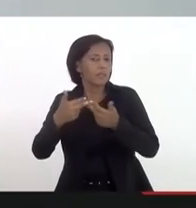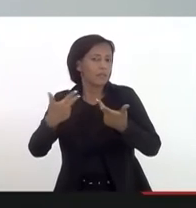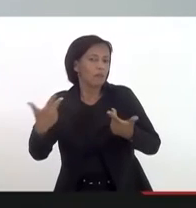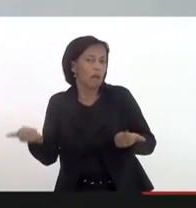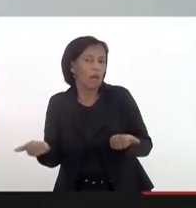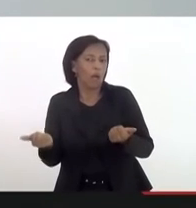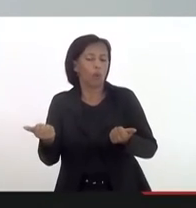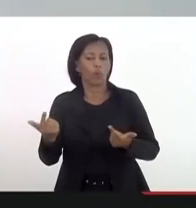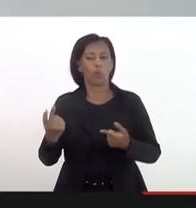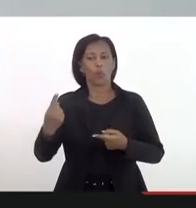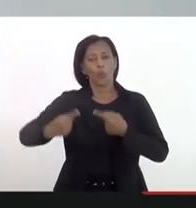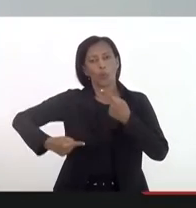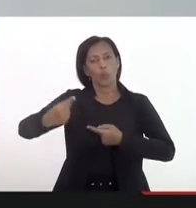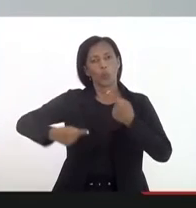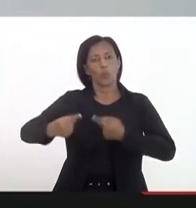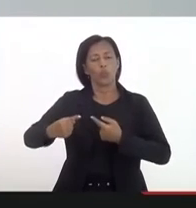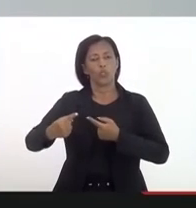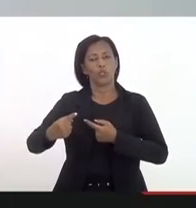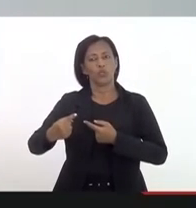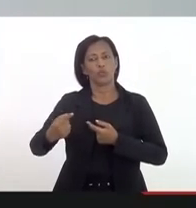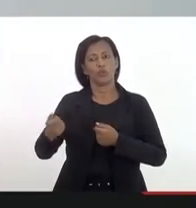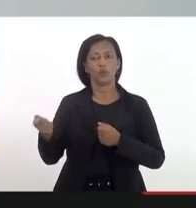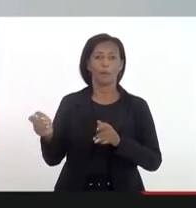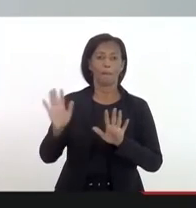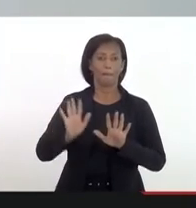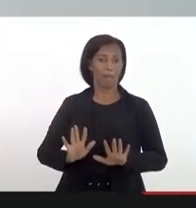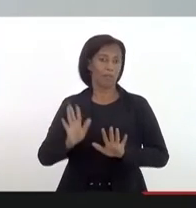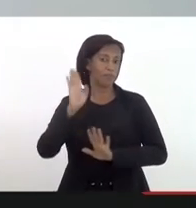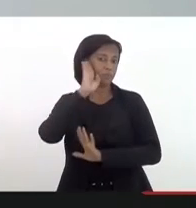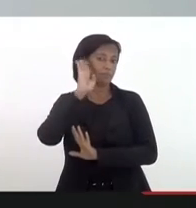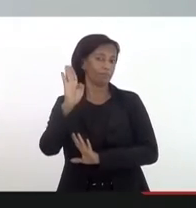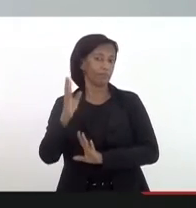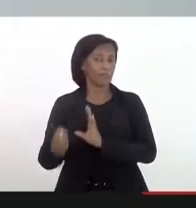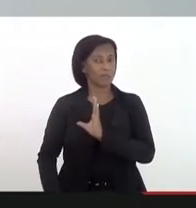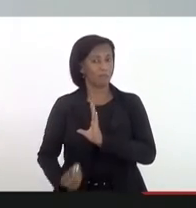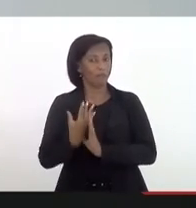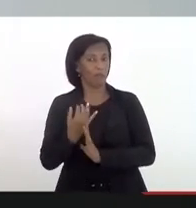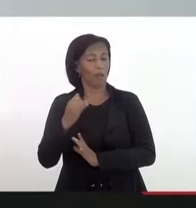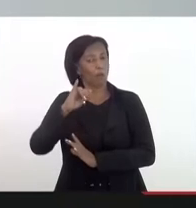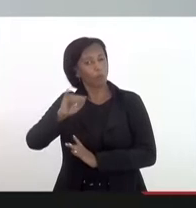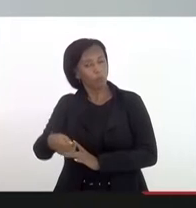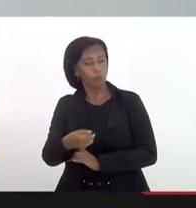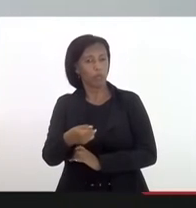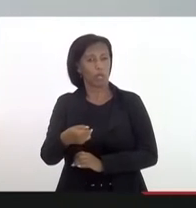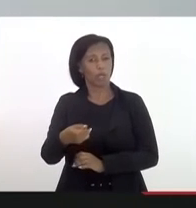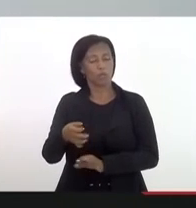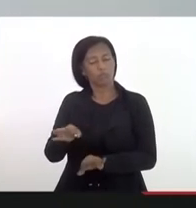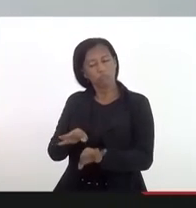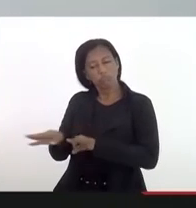arcabouço jurídico bonito para ficar num quadro, mas principalmente criar as condições necessárias